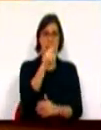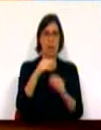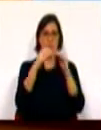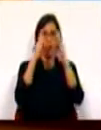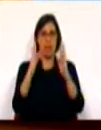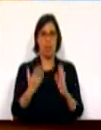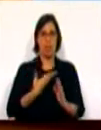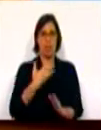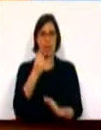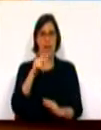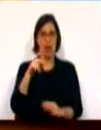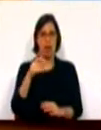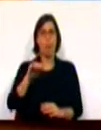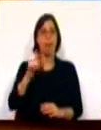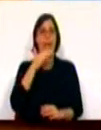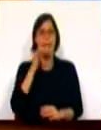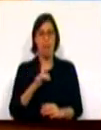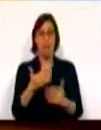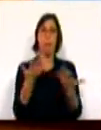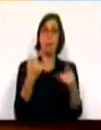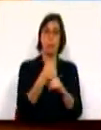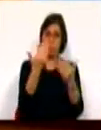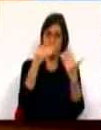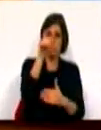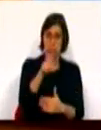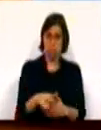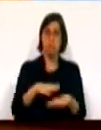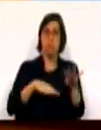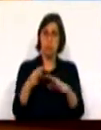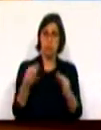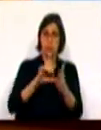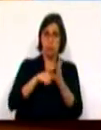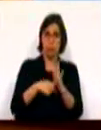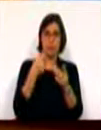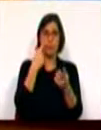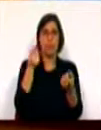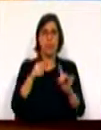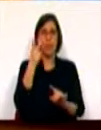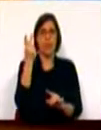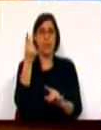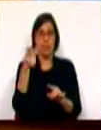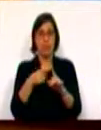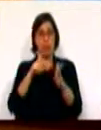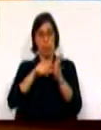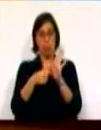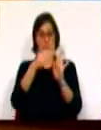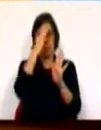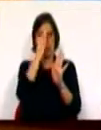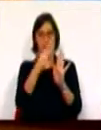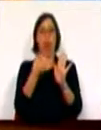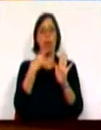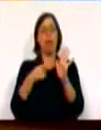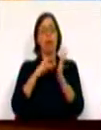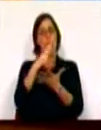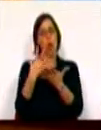de Diana, em Évora. Felicitá-lo ainda, Sr. Ministro, pelo desenvolvimento do projeto Revive e pelo que este projeto representa no que se refere